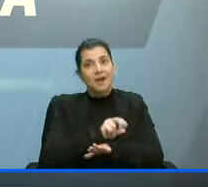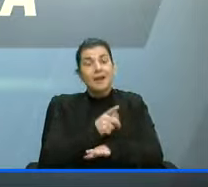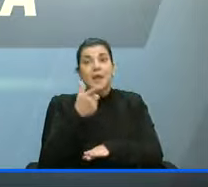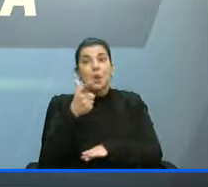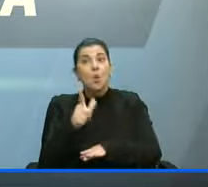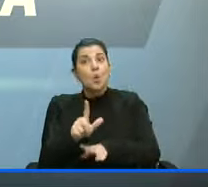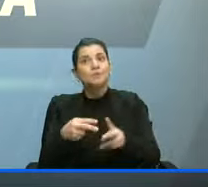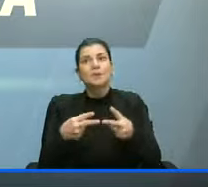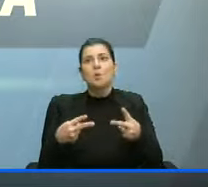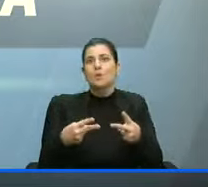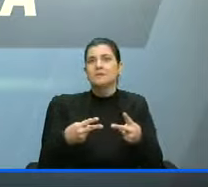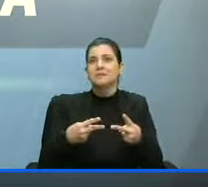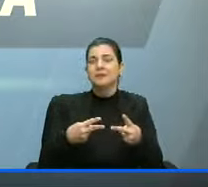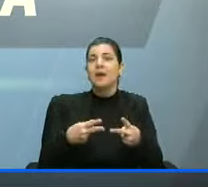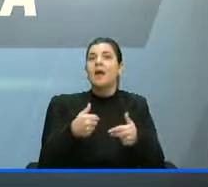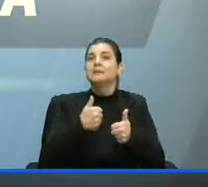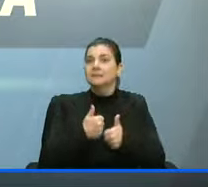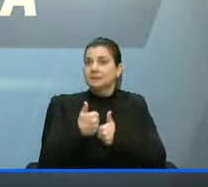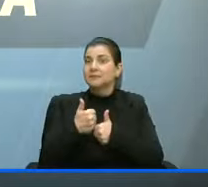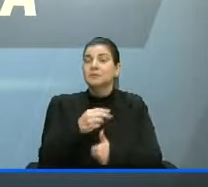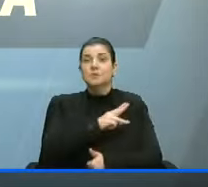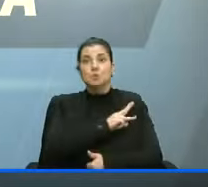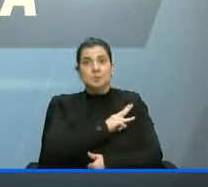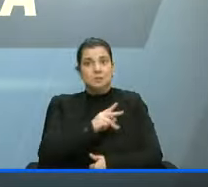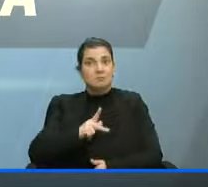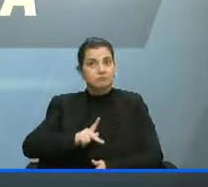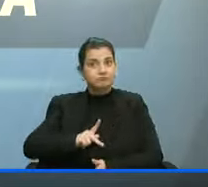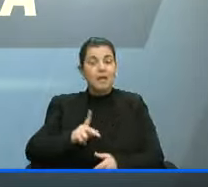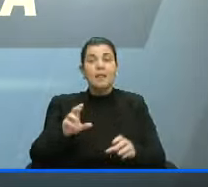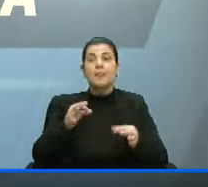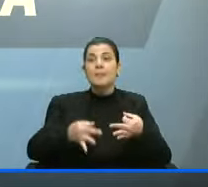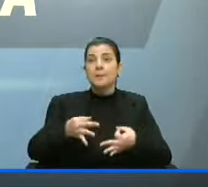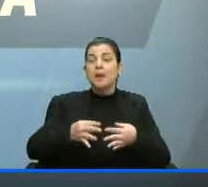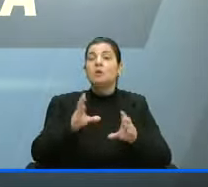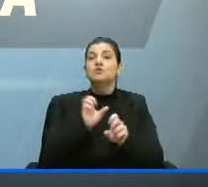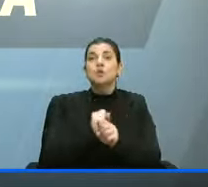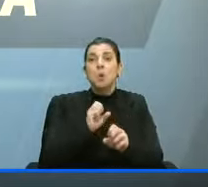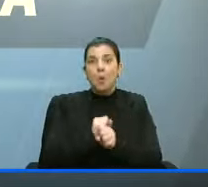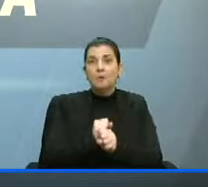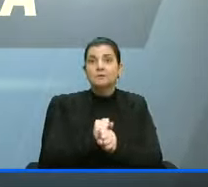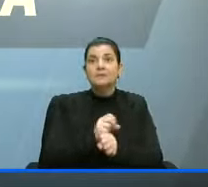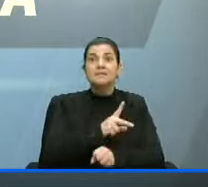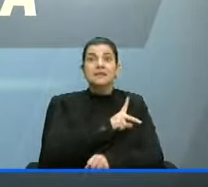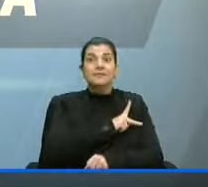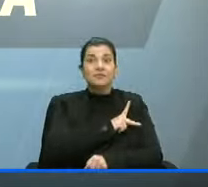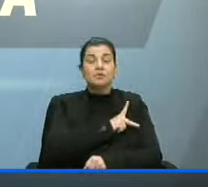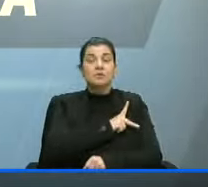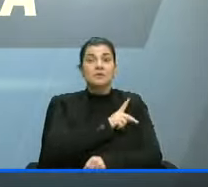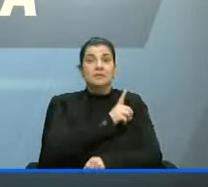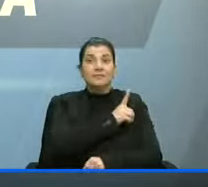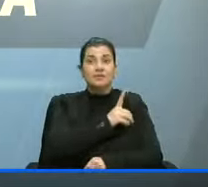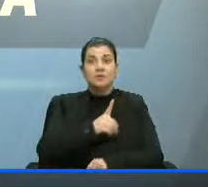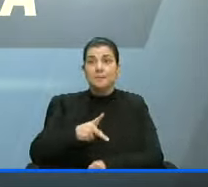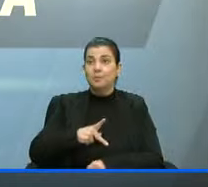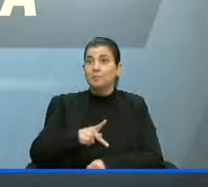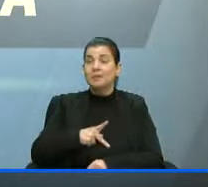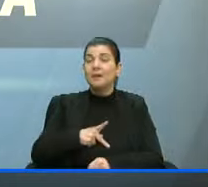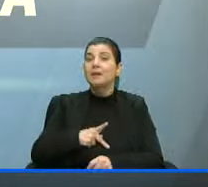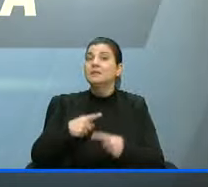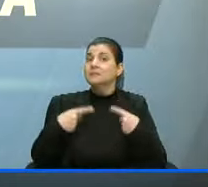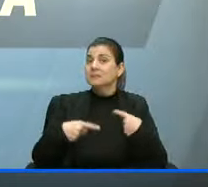E isso não tá em andamento com o Ministério Público, o Tribunal de Contas, com a Defensoria. Está sendo conversado aqui. Não tem nada a ver